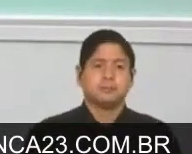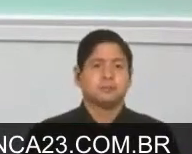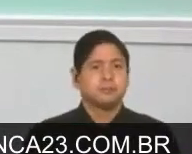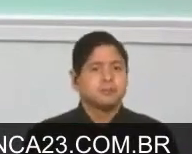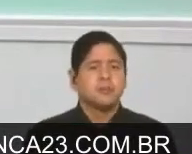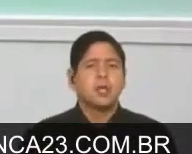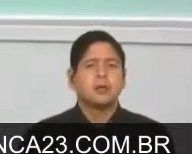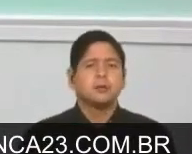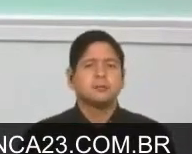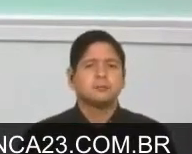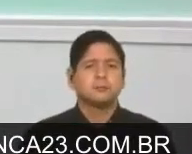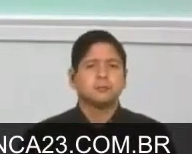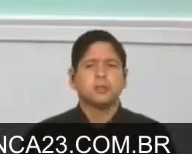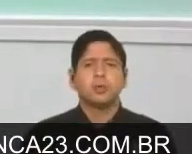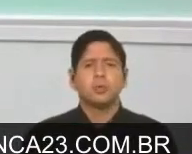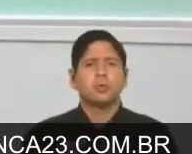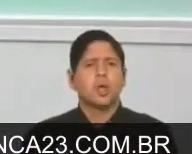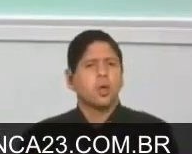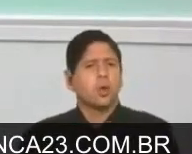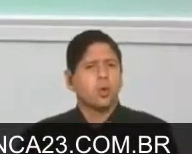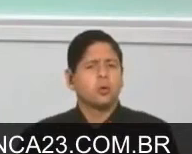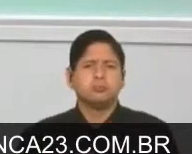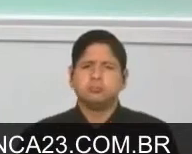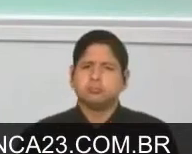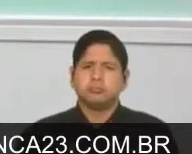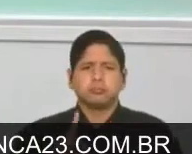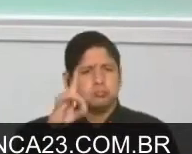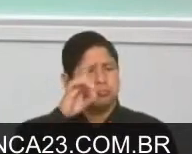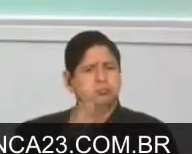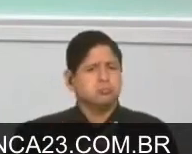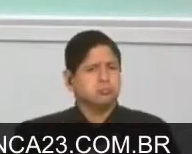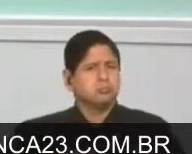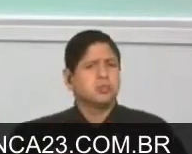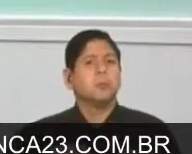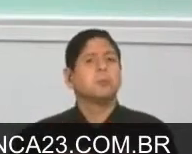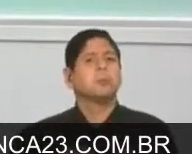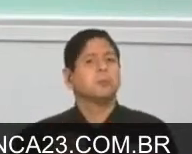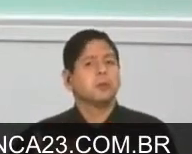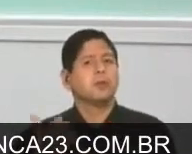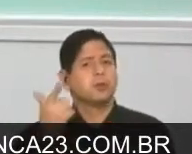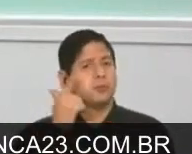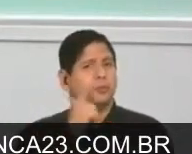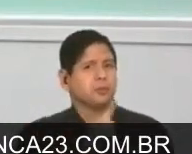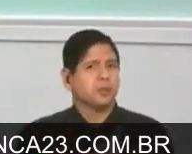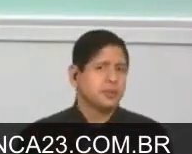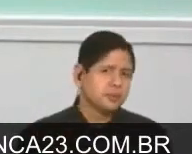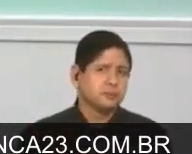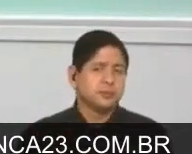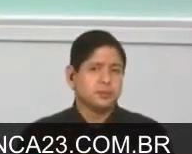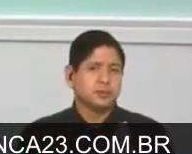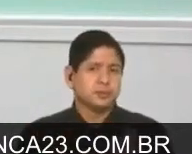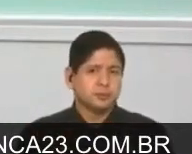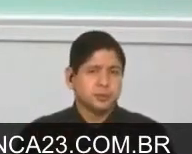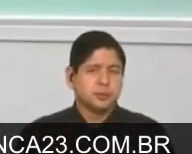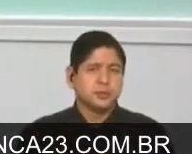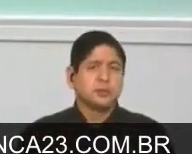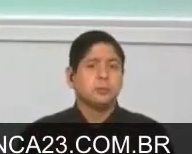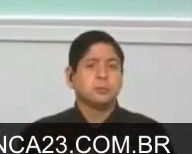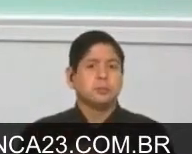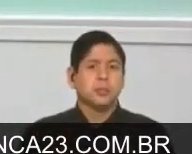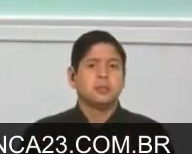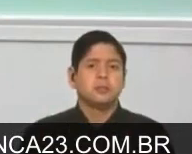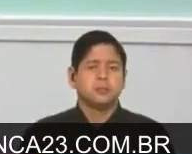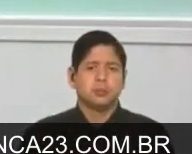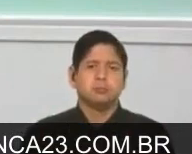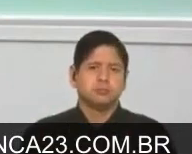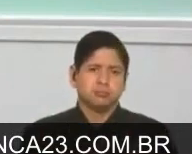a acessibilidade em vários horários e dias diferentes para que ele possa realizar esse exame. Além da questão